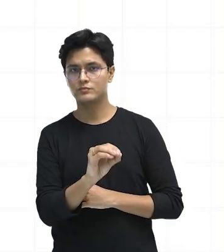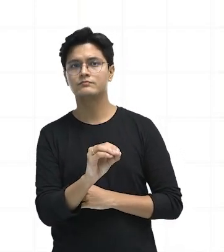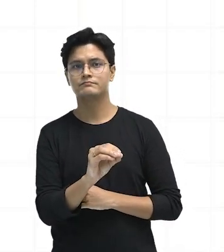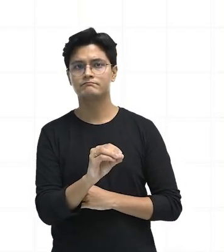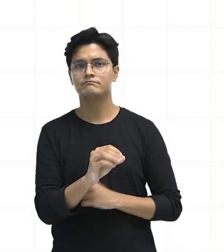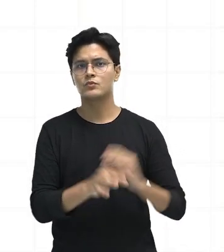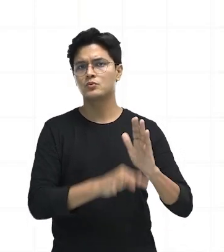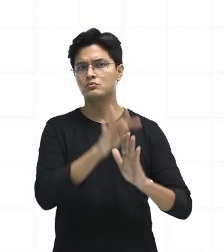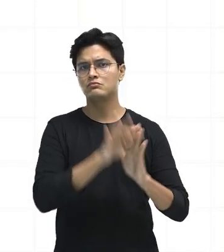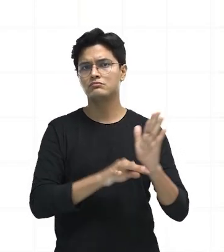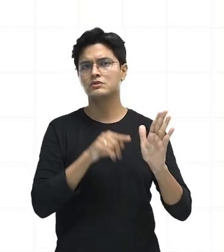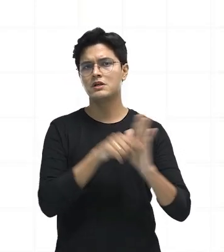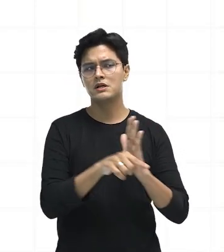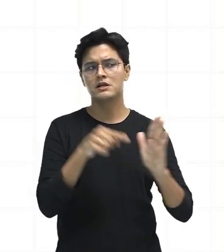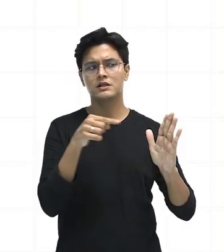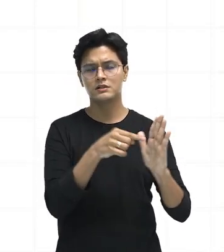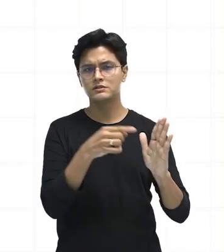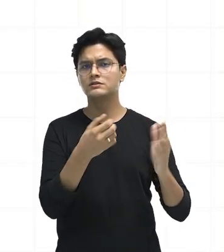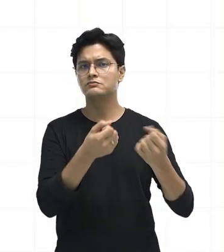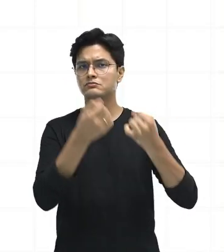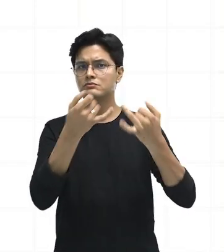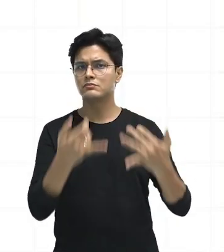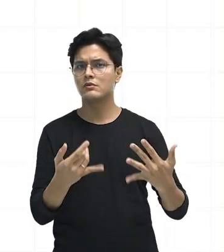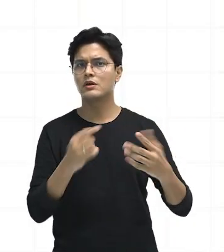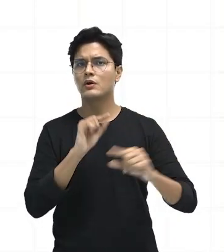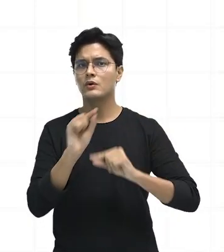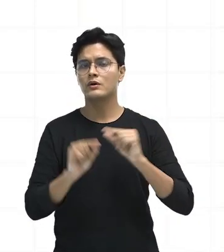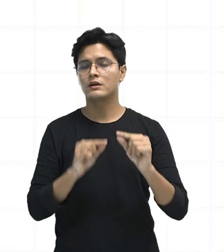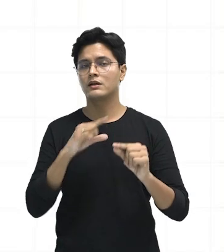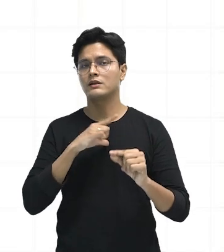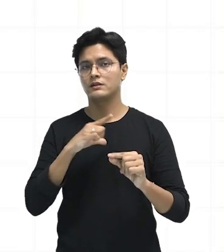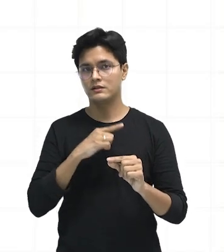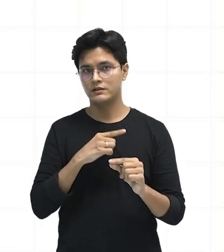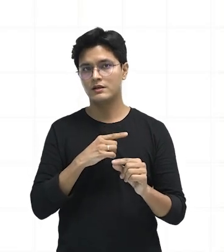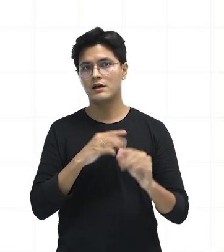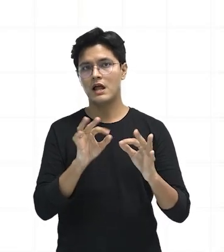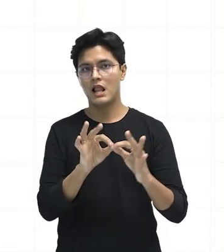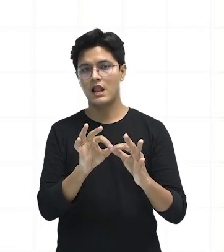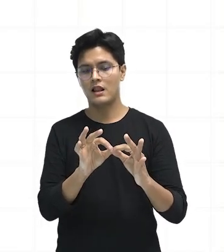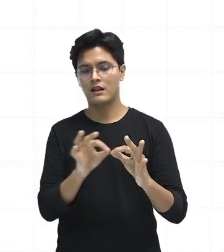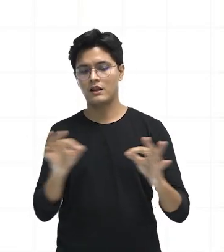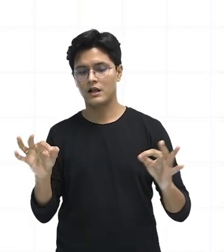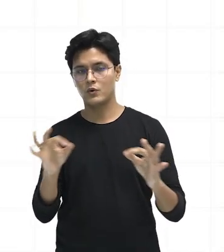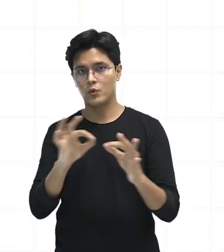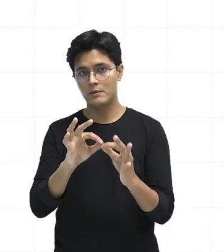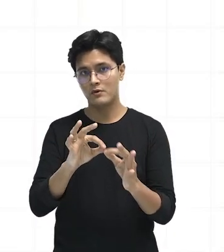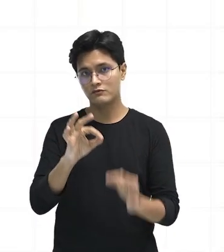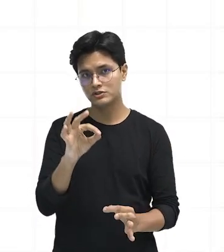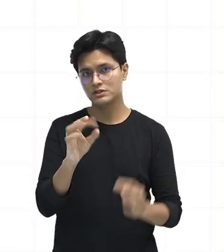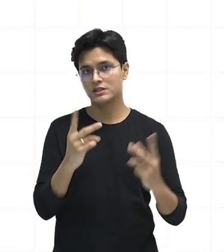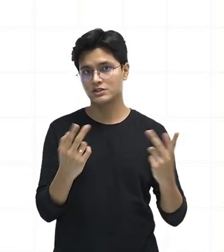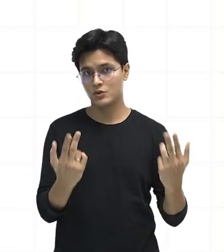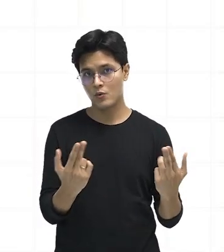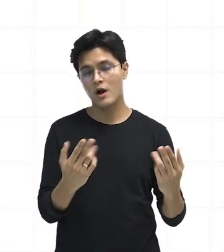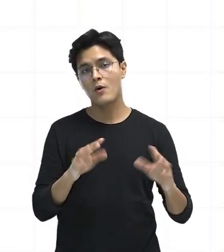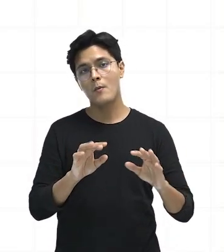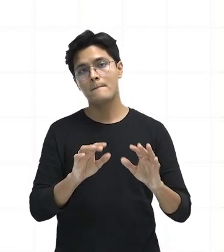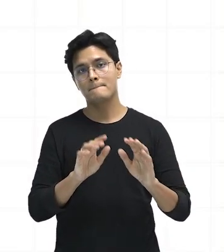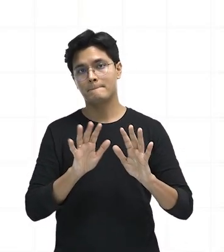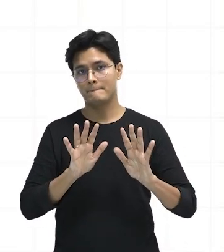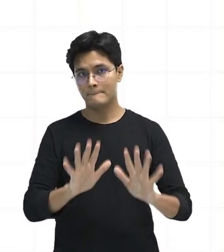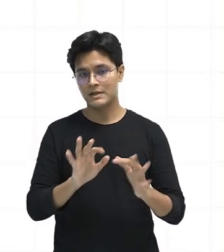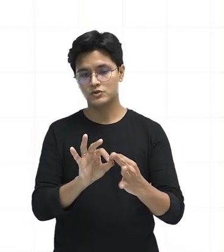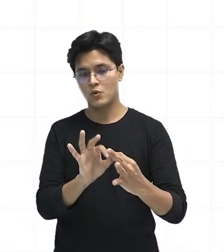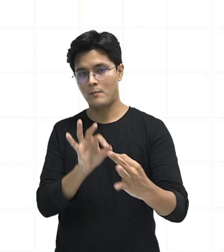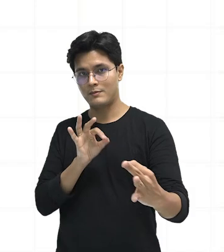questão está informando que a gente tem a mesma largura e mesma profundidade? Justamente porque